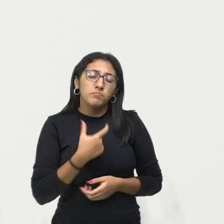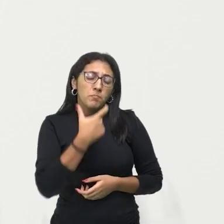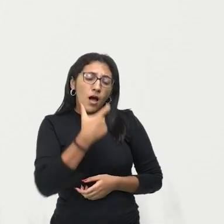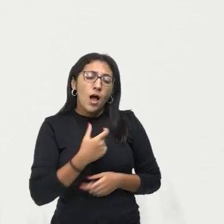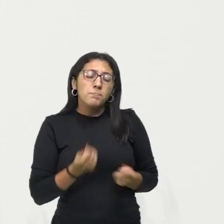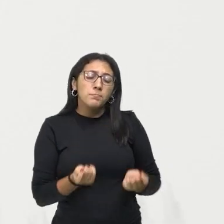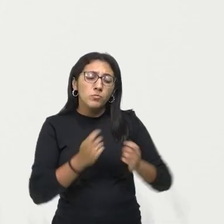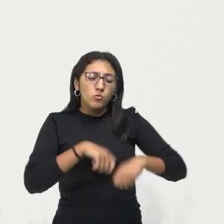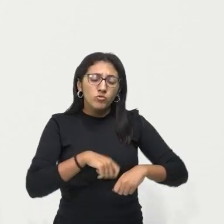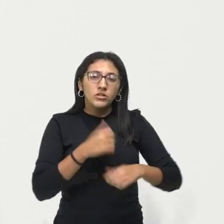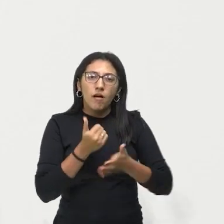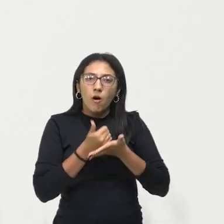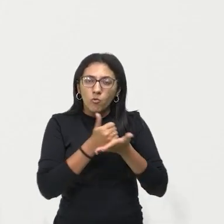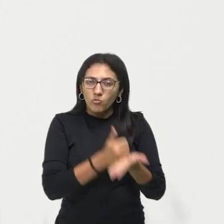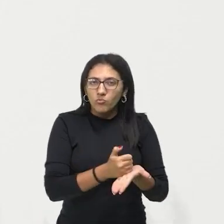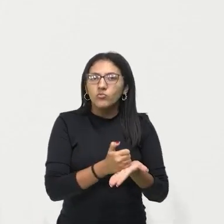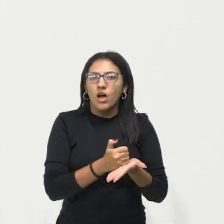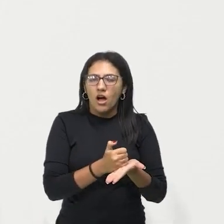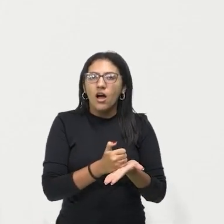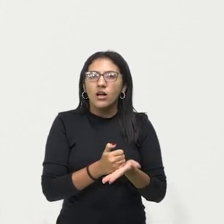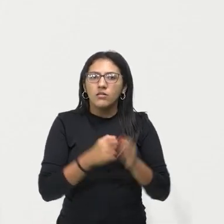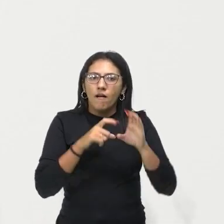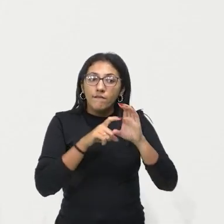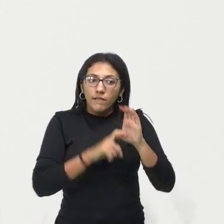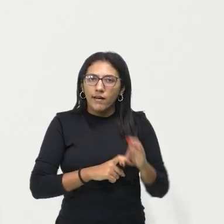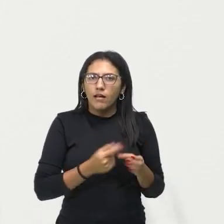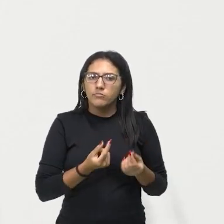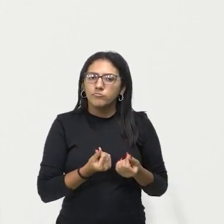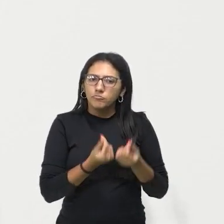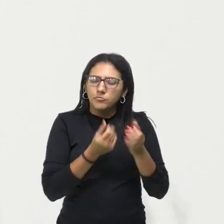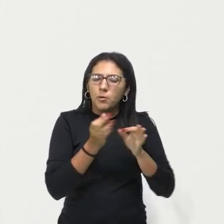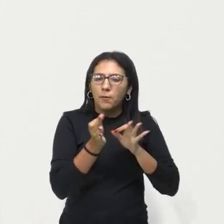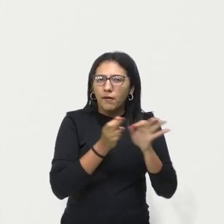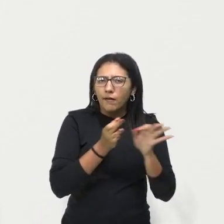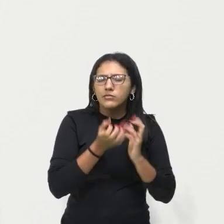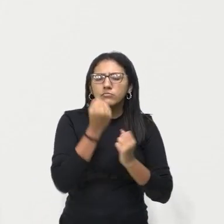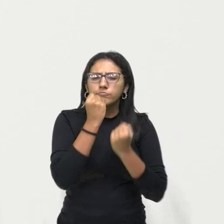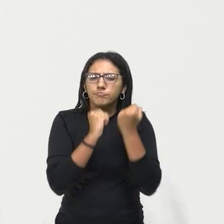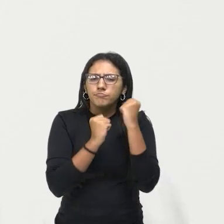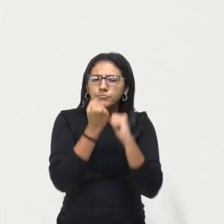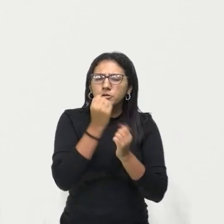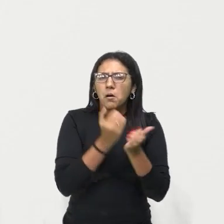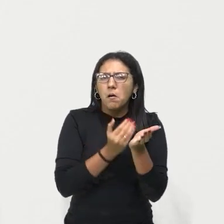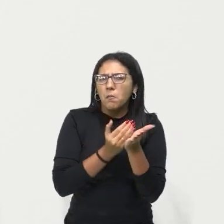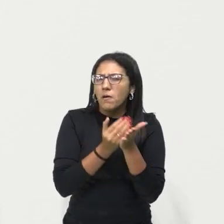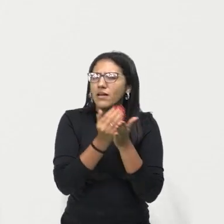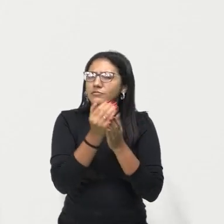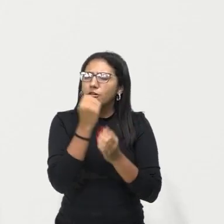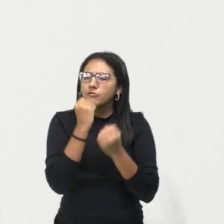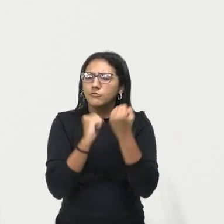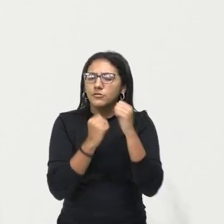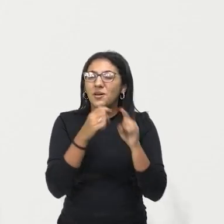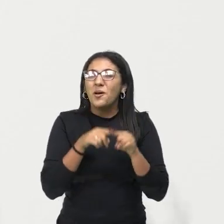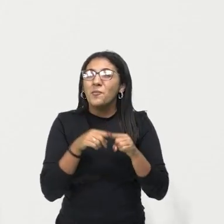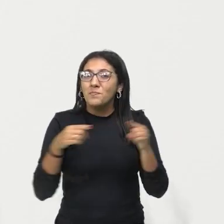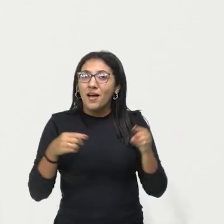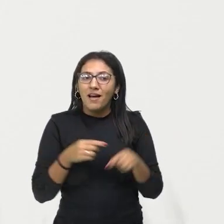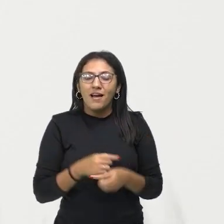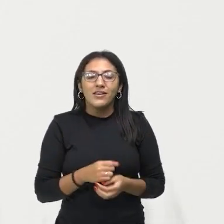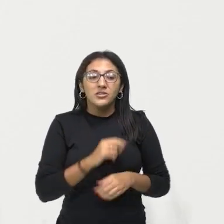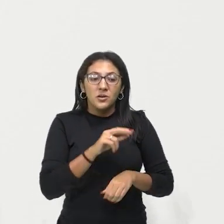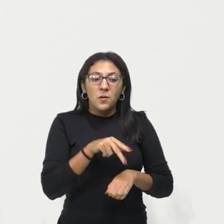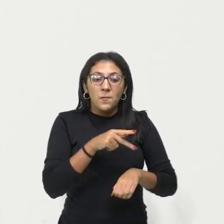ajudar vocês, tá? Podemos ajudar na instalação das indústrias, das fábricas, desde que vocês